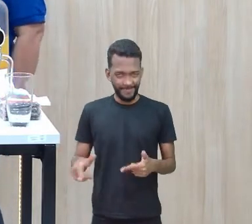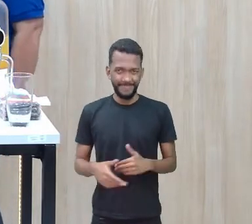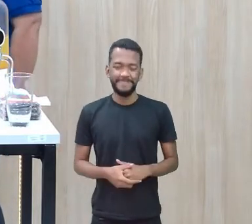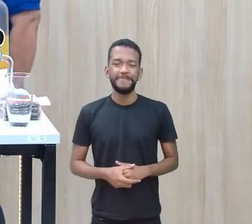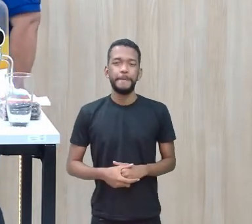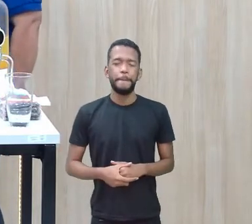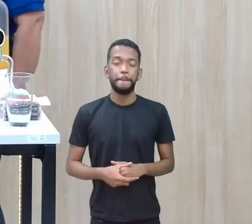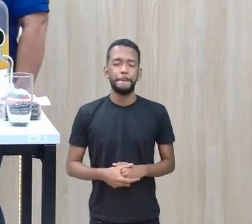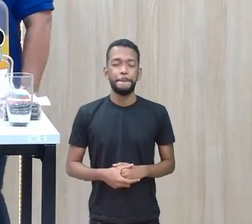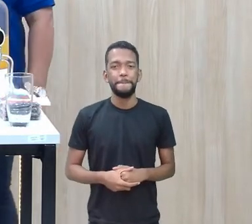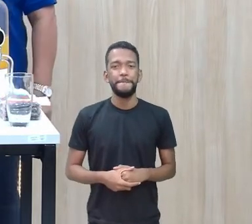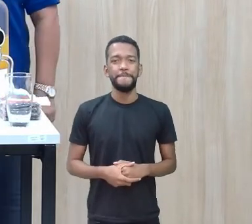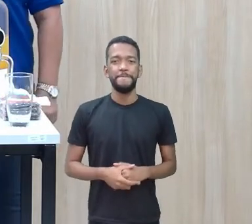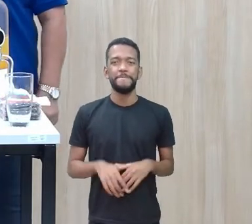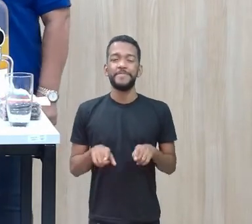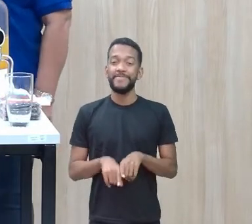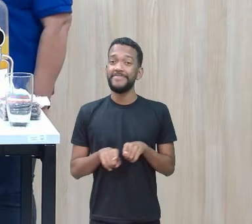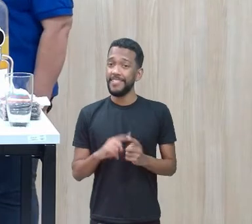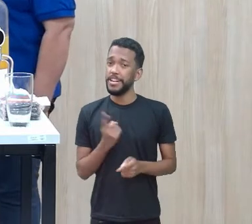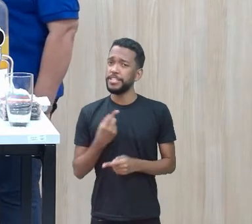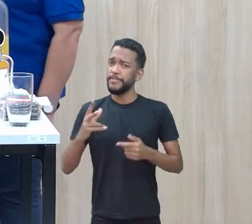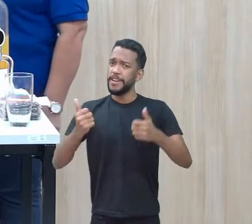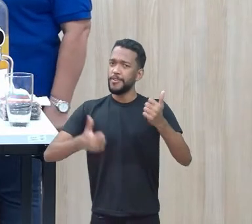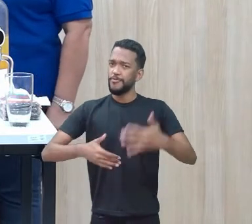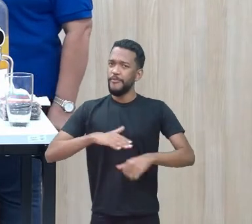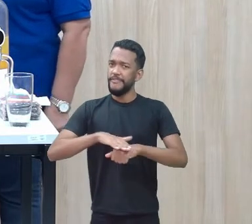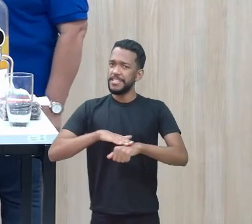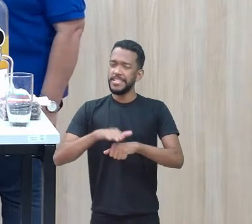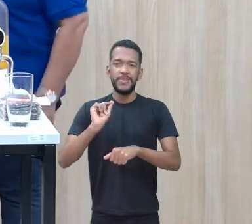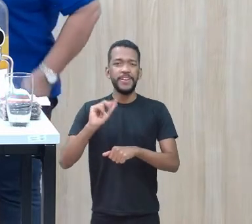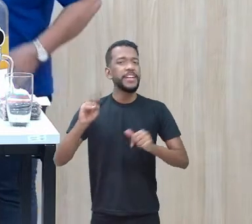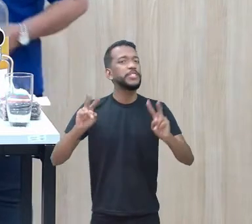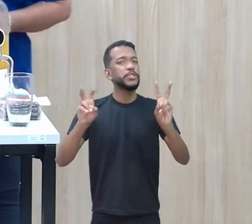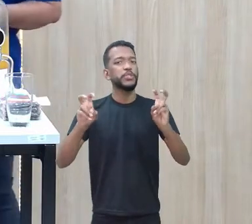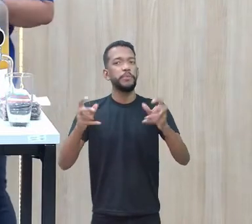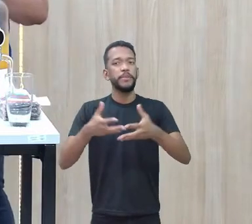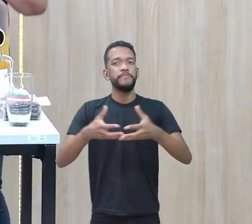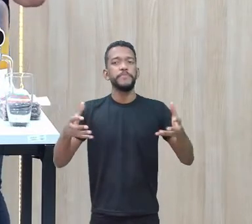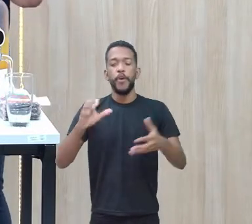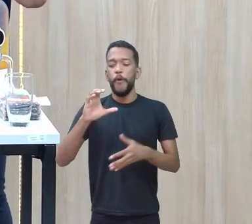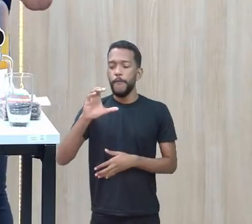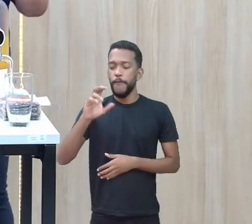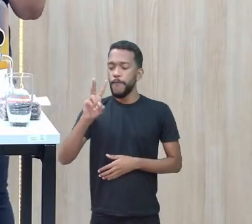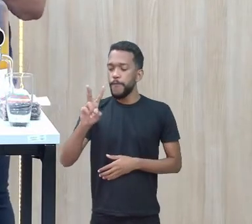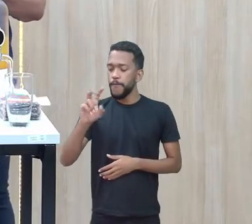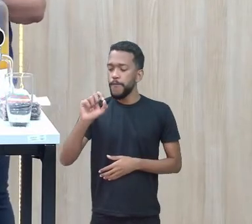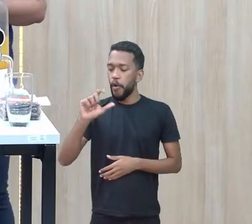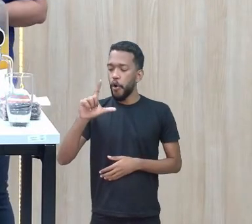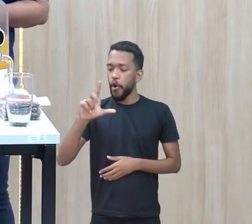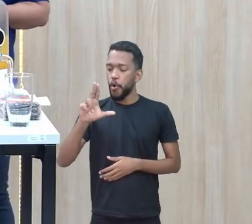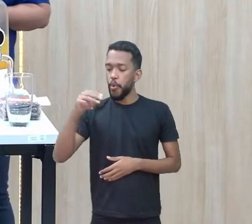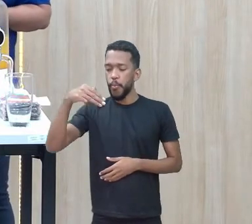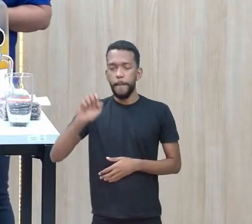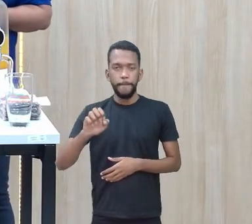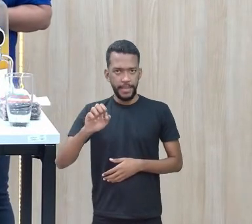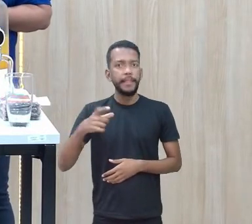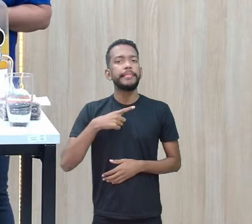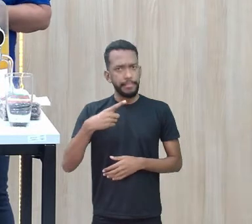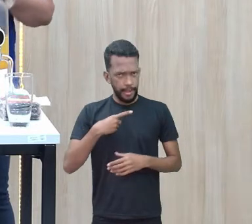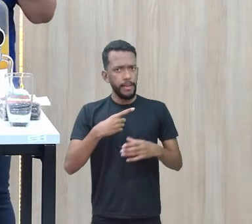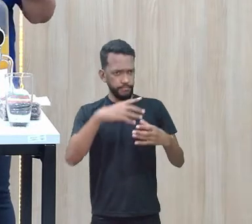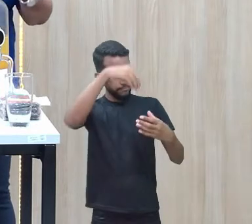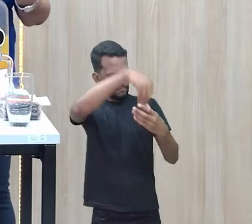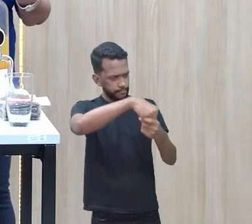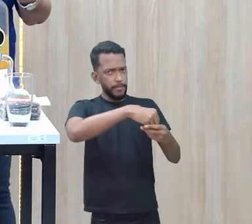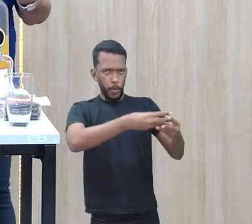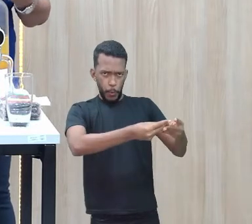problemas. Outra coisa que a gente vai conversar é sobre o volume, né? Então, aquela matéria, ela ocupa lugar no espaço e